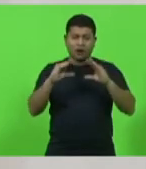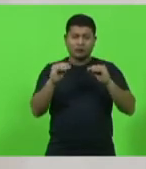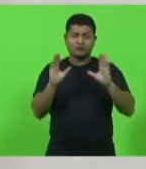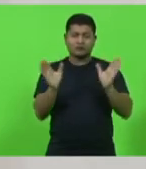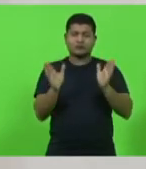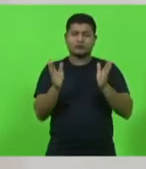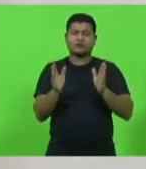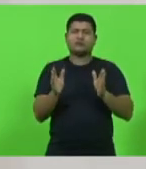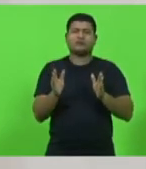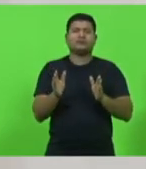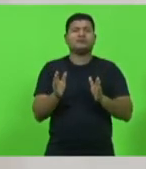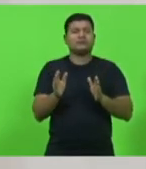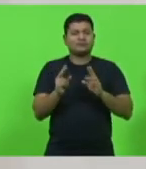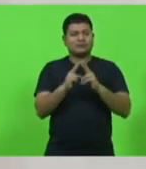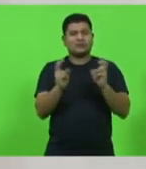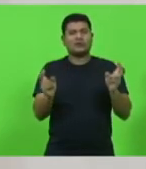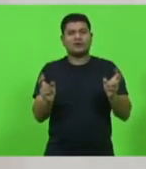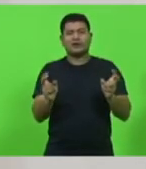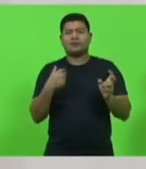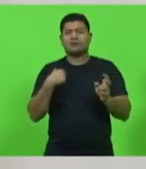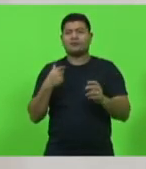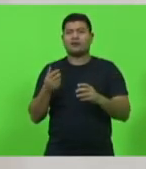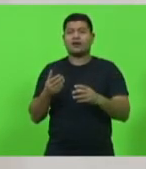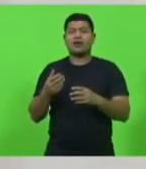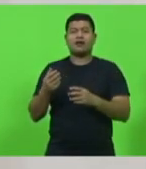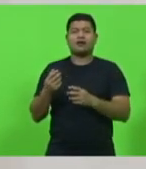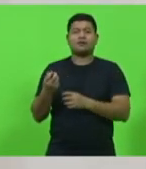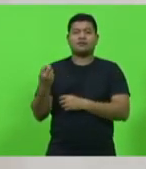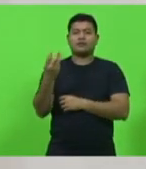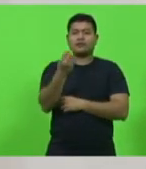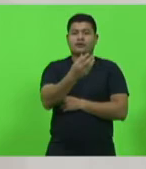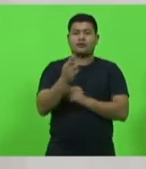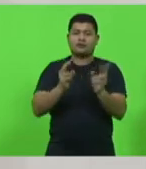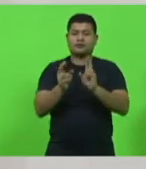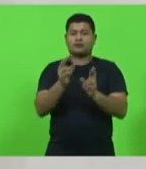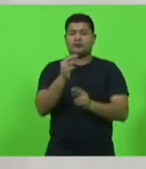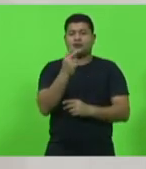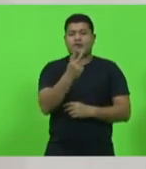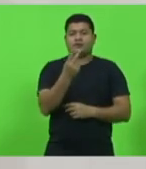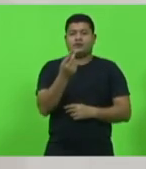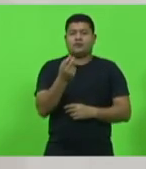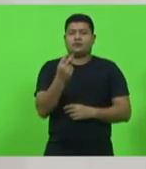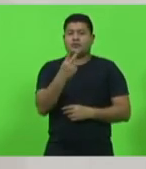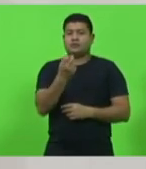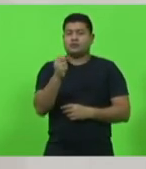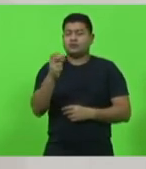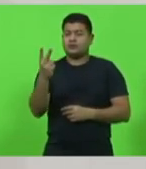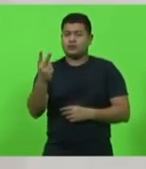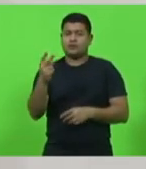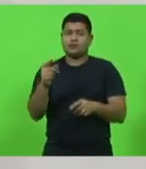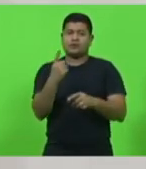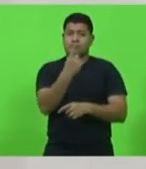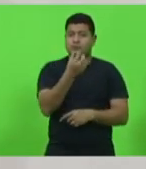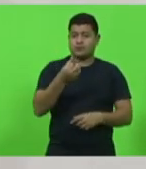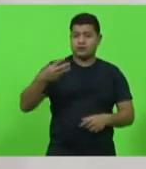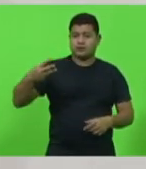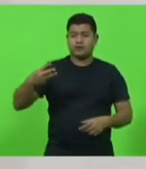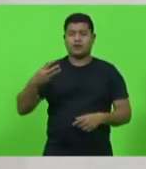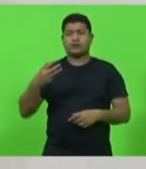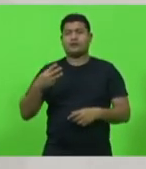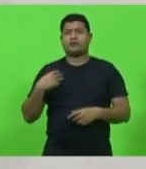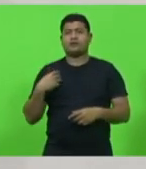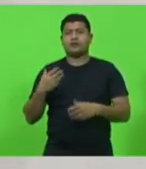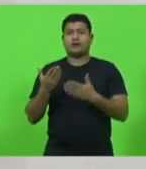pela 282, pela 470, cheguei ali em Campos Novos, disse, hoje eu vou